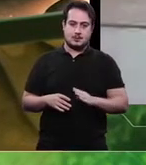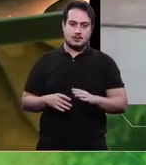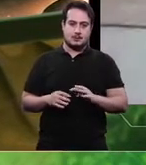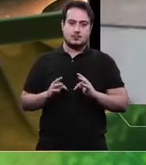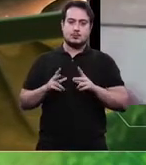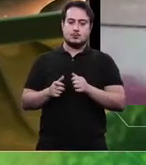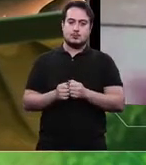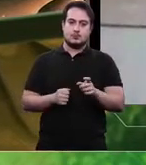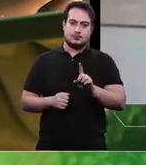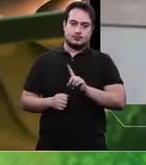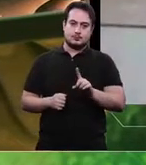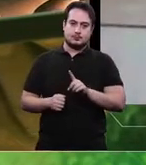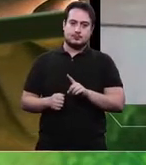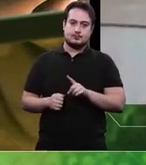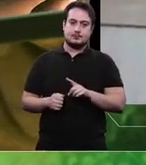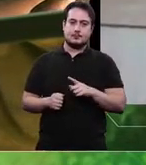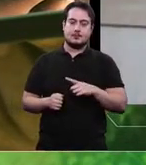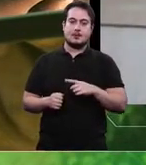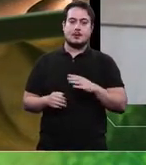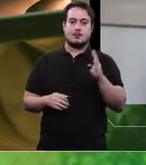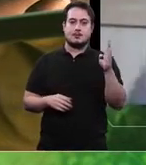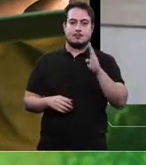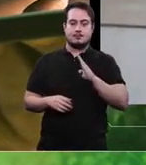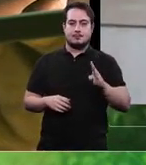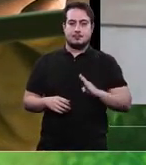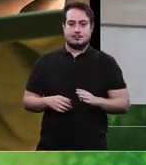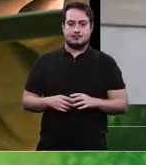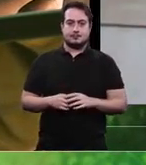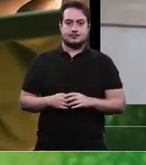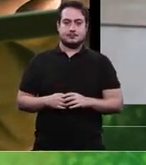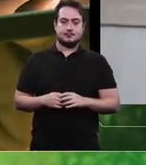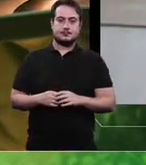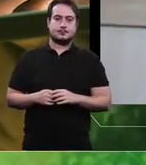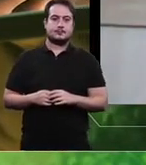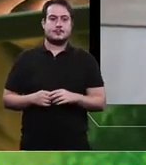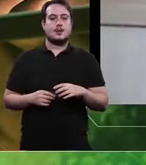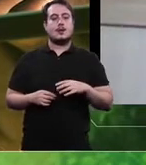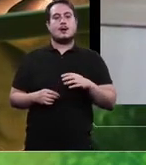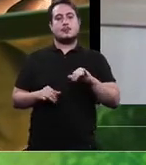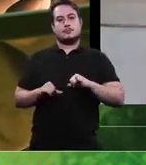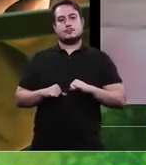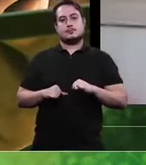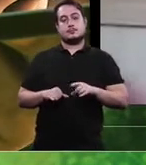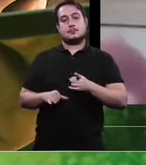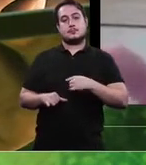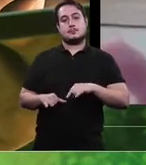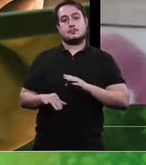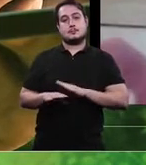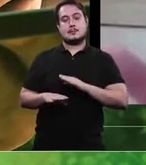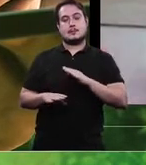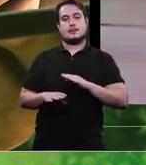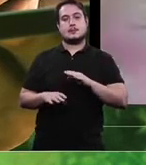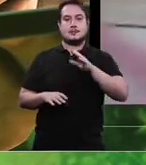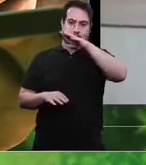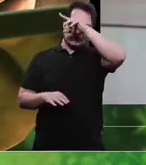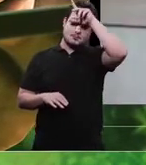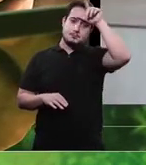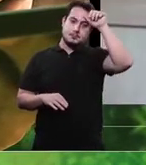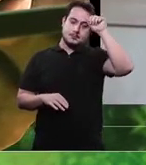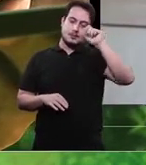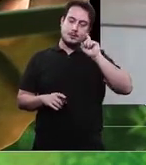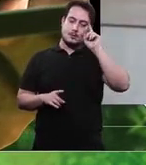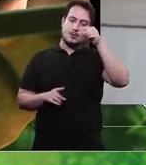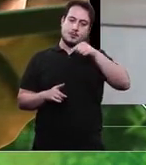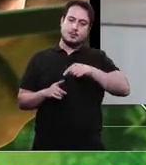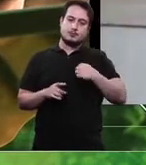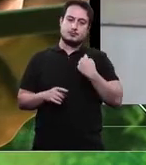porque o Brasil acaba padecendo por conta dessas dificuldades, mas a Amazônia, então, que é o objetivo